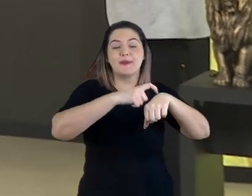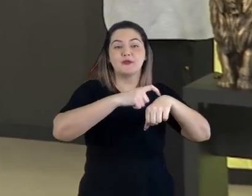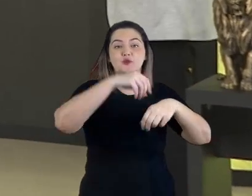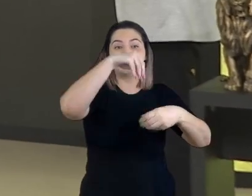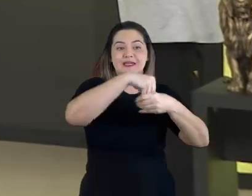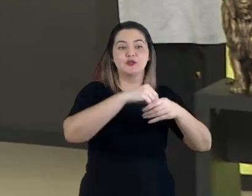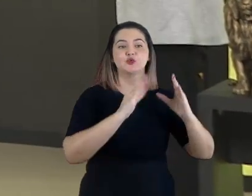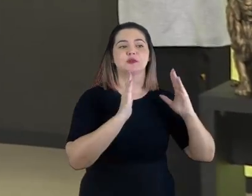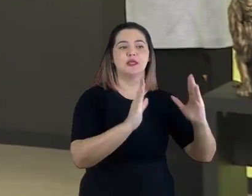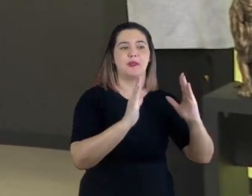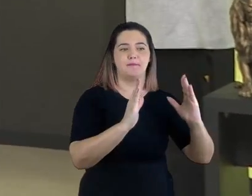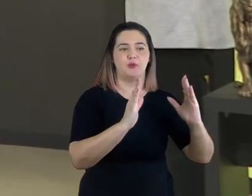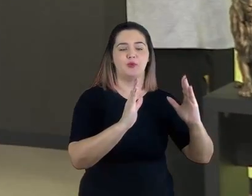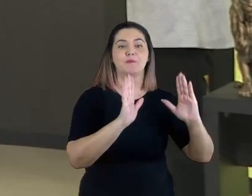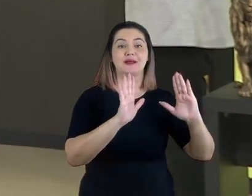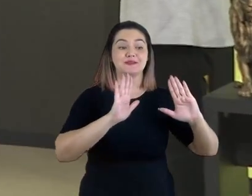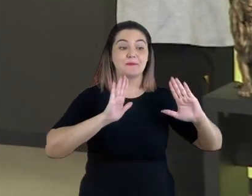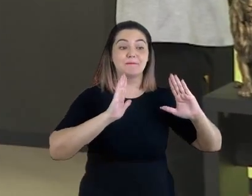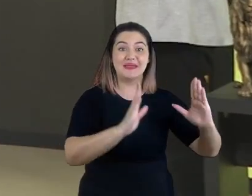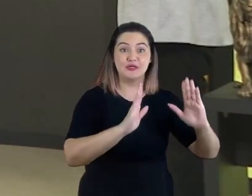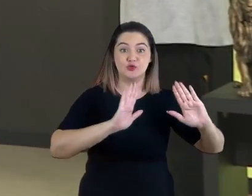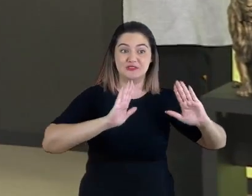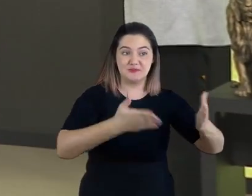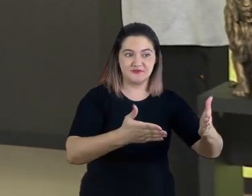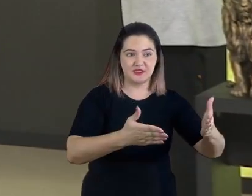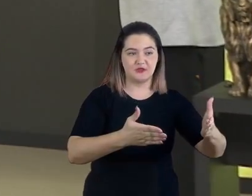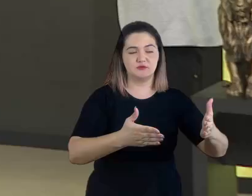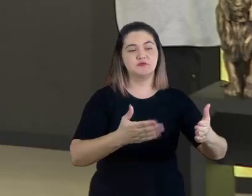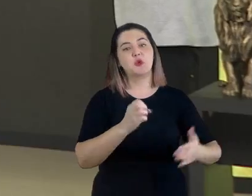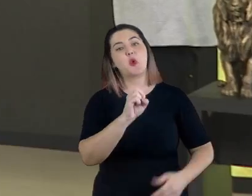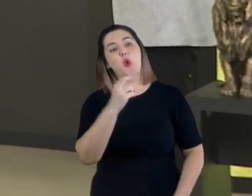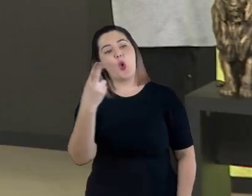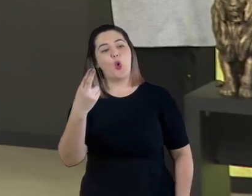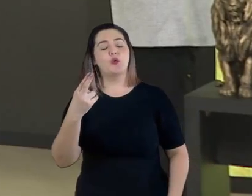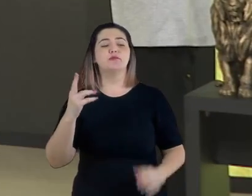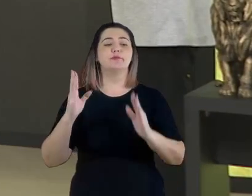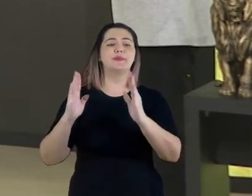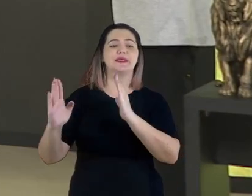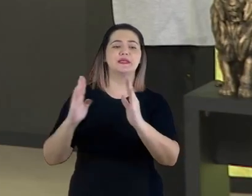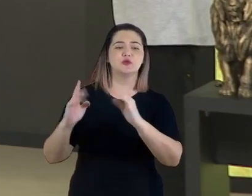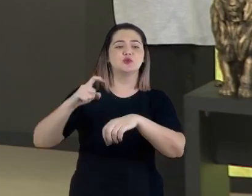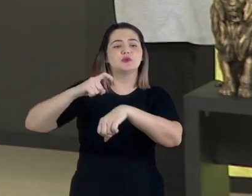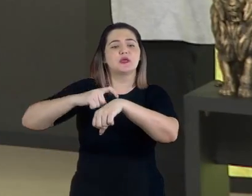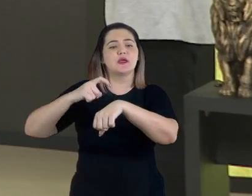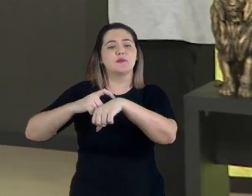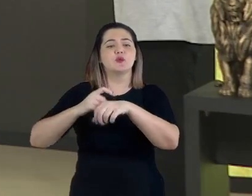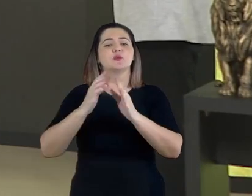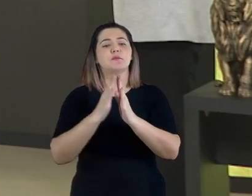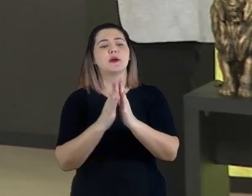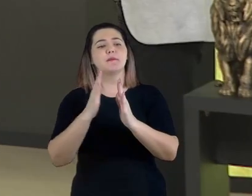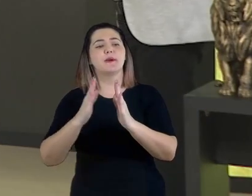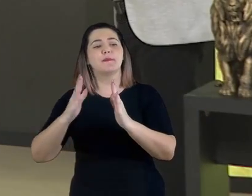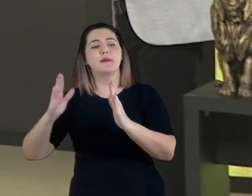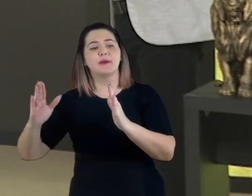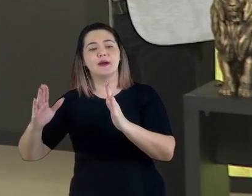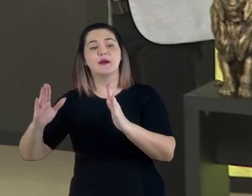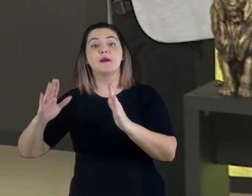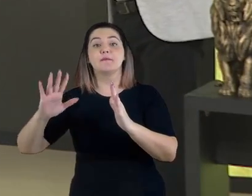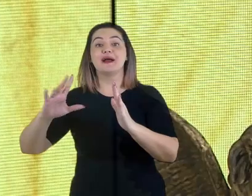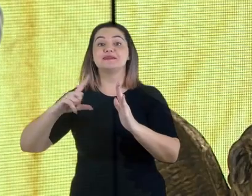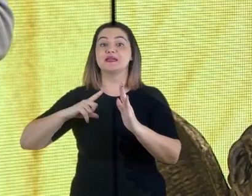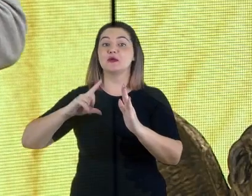lugar, um período de tempo de duração predeterminada ou caracterizado por uma sequência de eventos